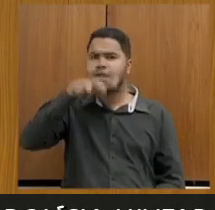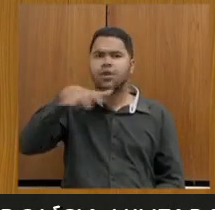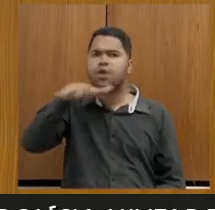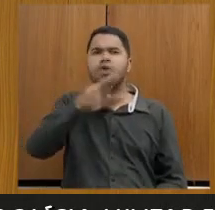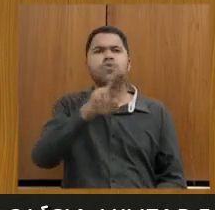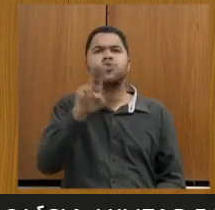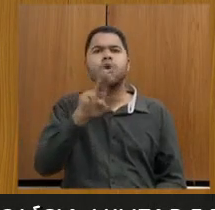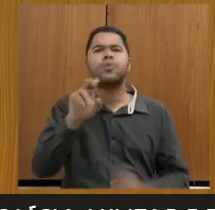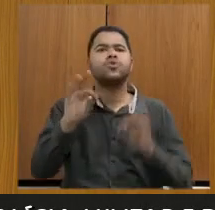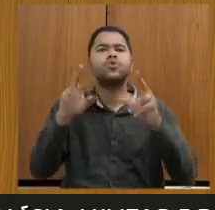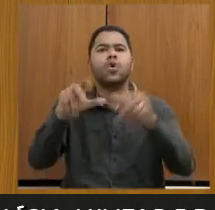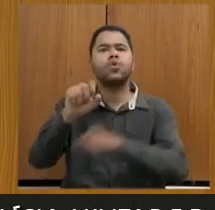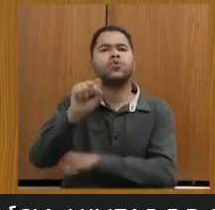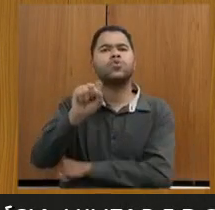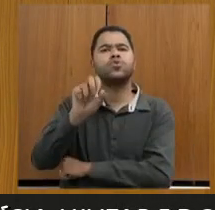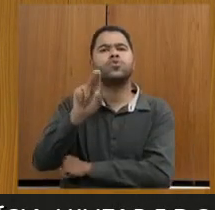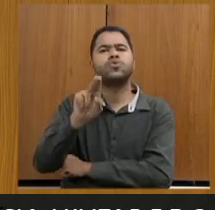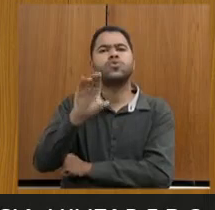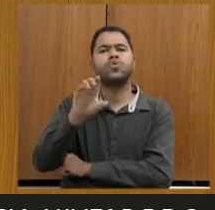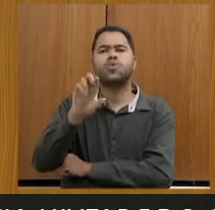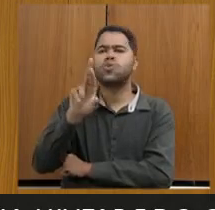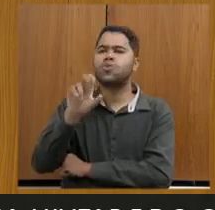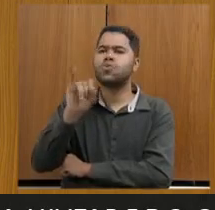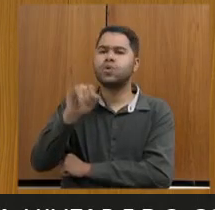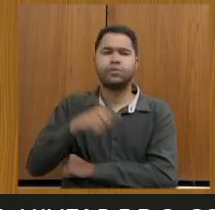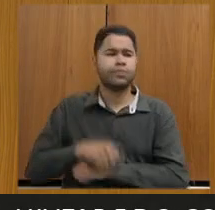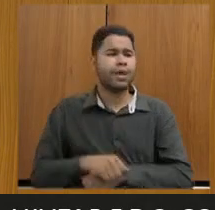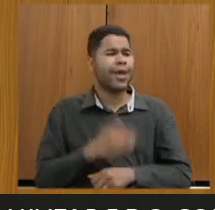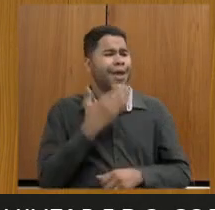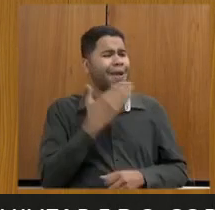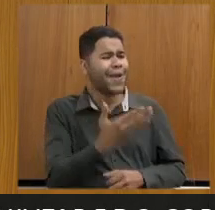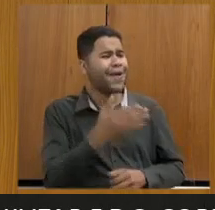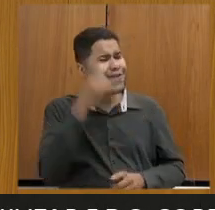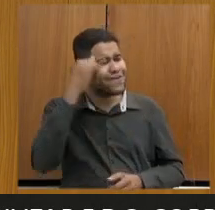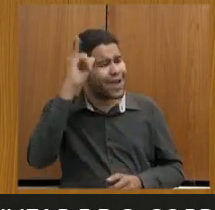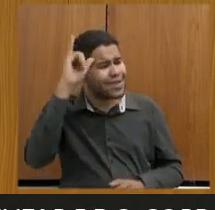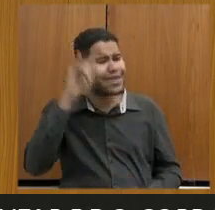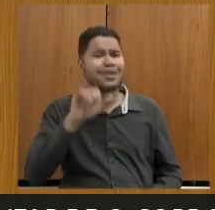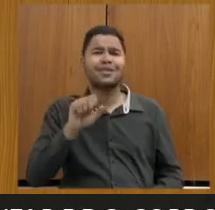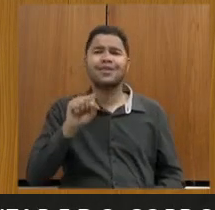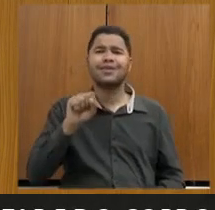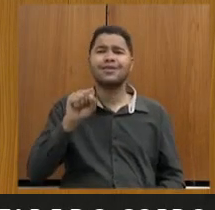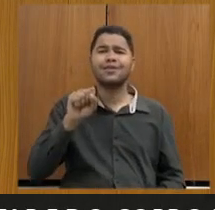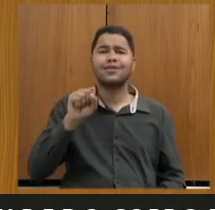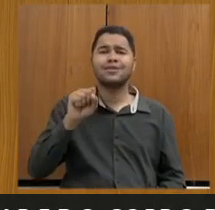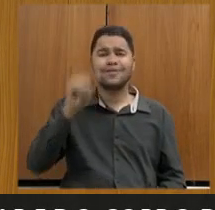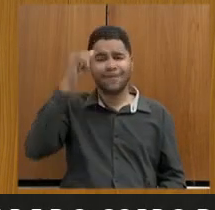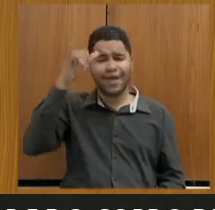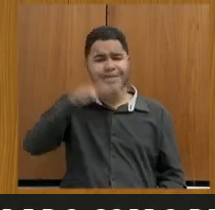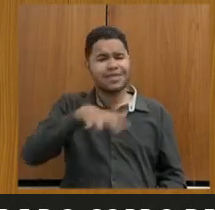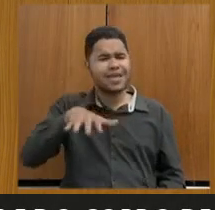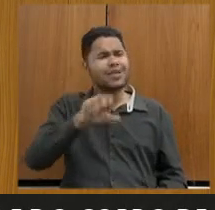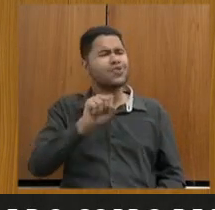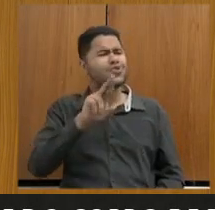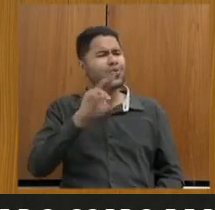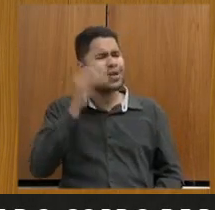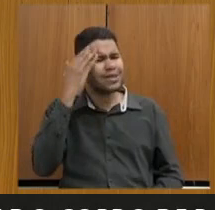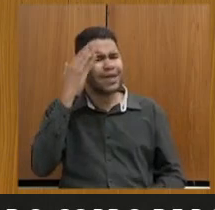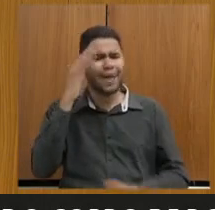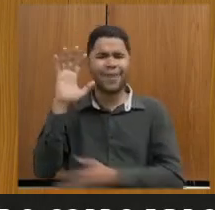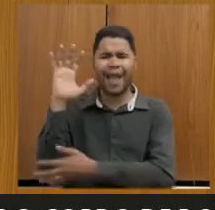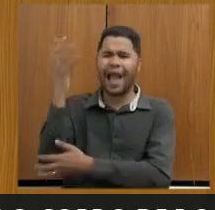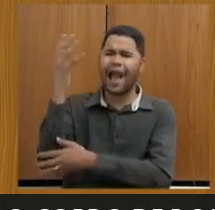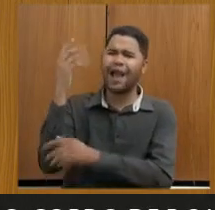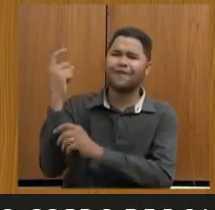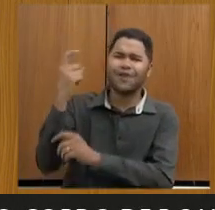aí chega lá o a pessoa com emergência solicitando a polícia tá na fazenda sucuri como é que da referência não é que é e depois do bueiro